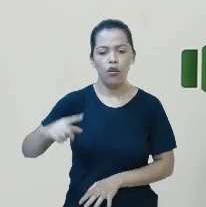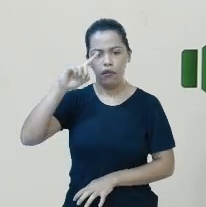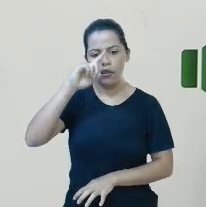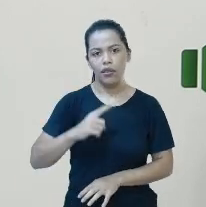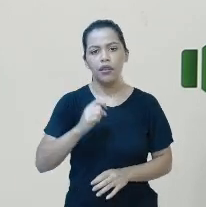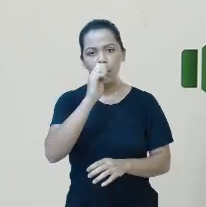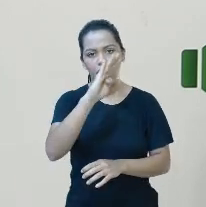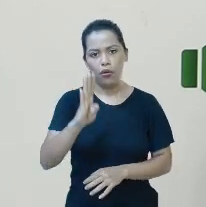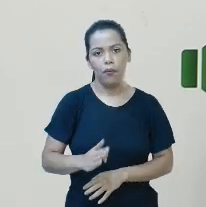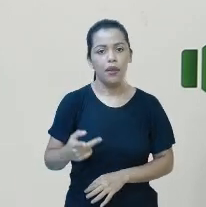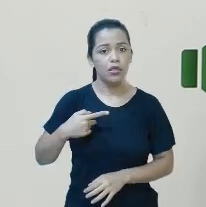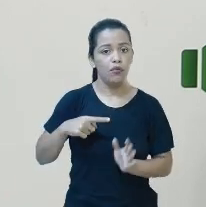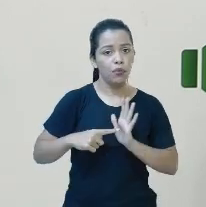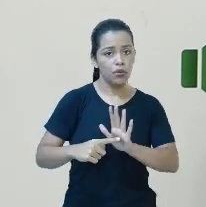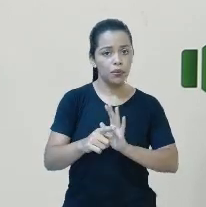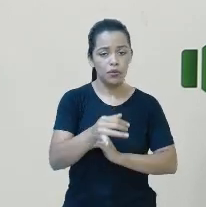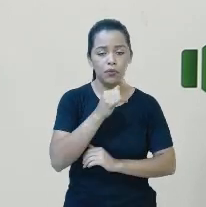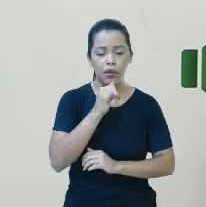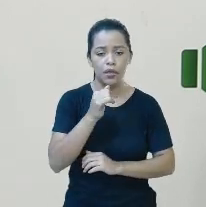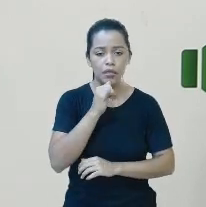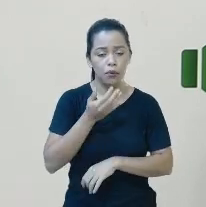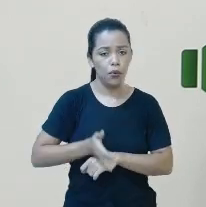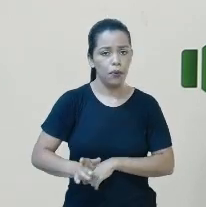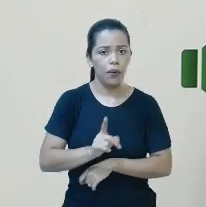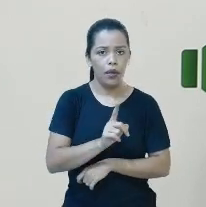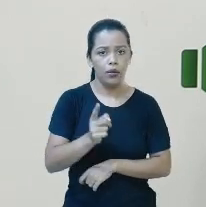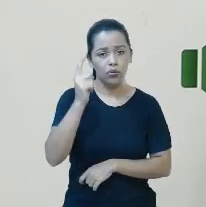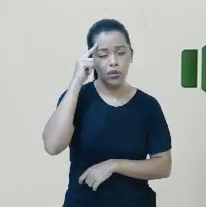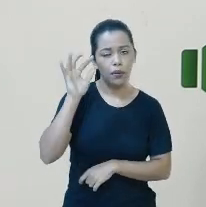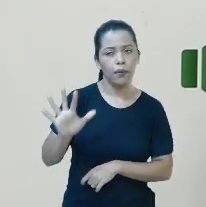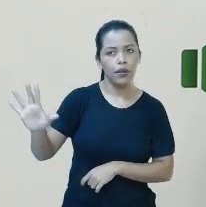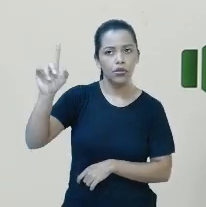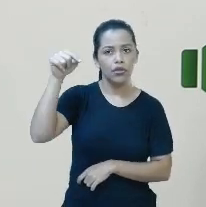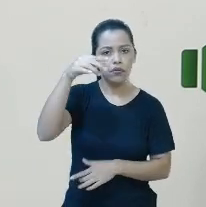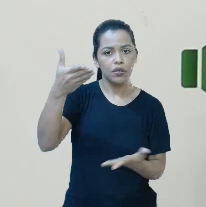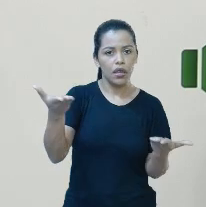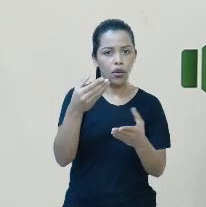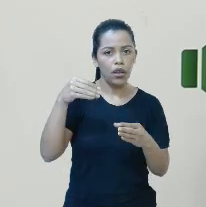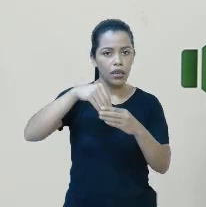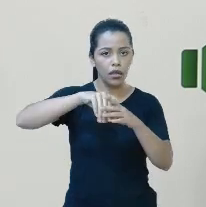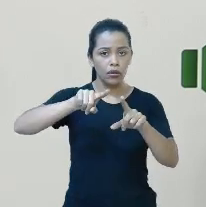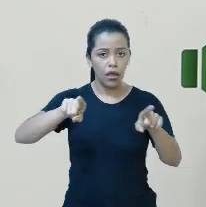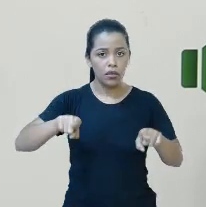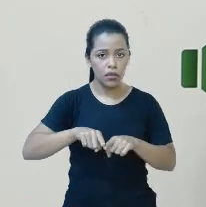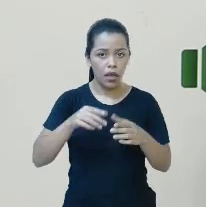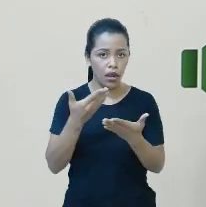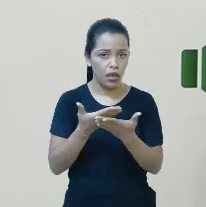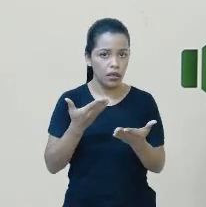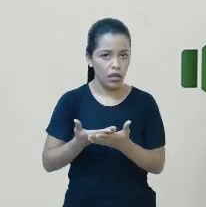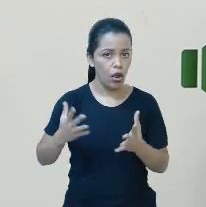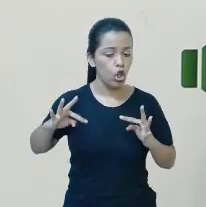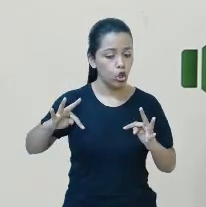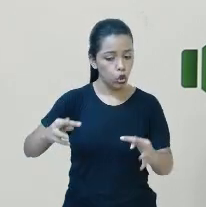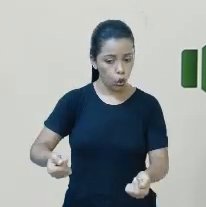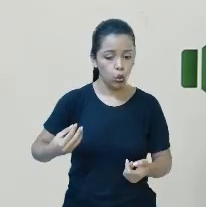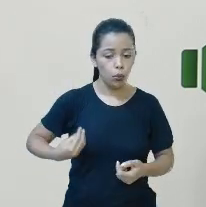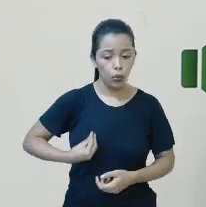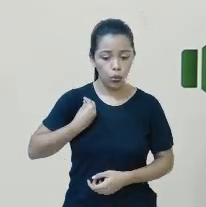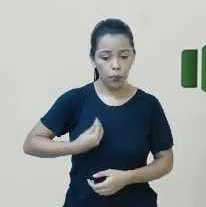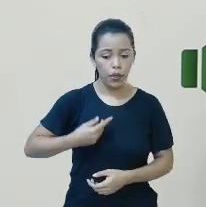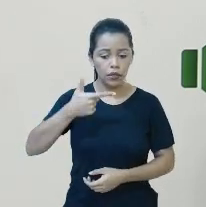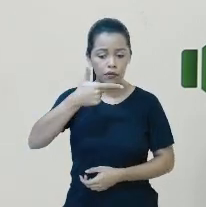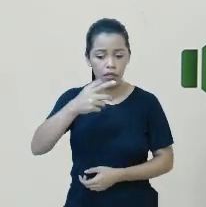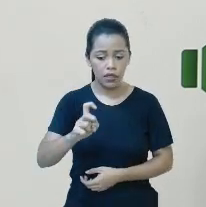bem prático. Imagina agora que você está na sua sala de aula. Sua turma não faltou ninguém hoje, tem